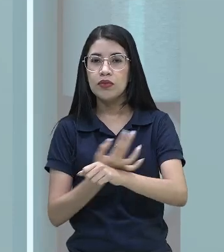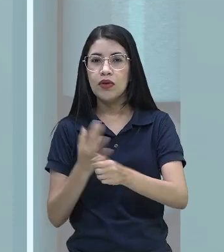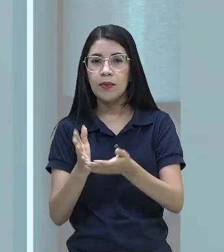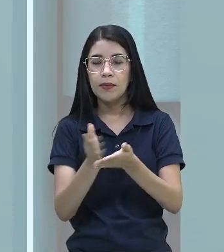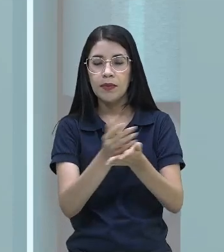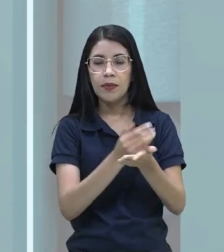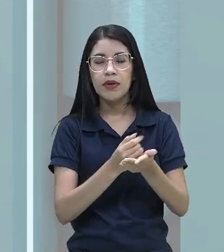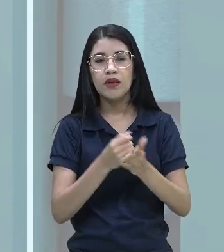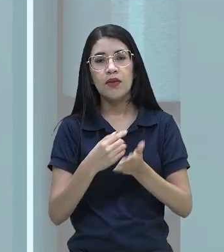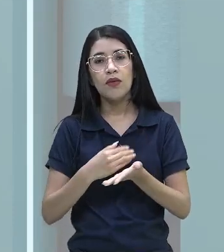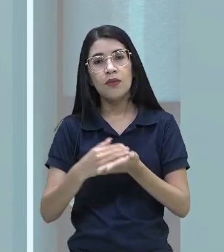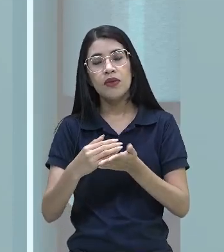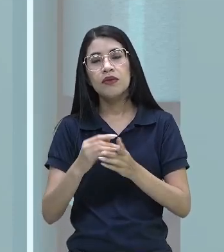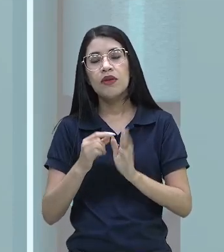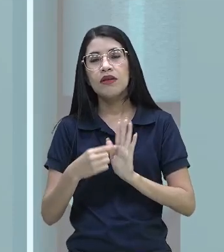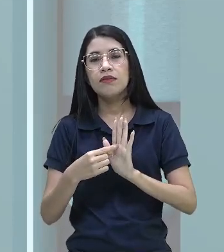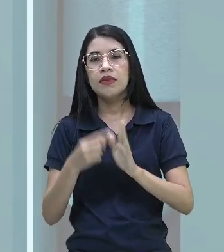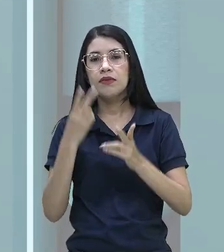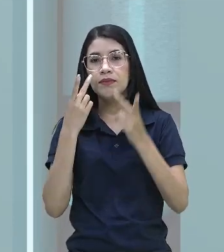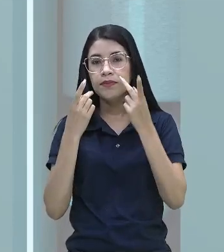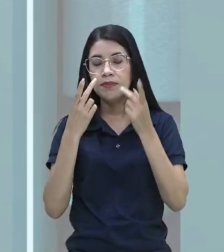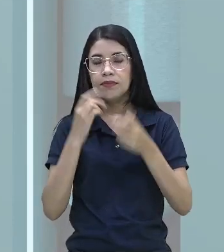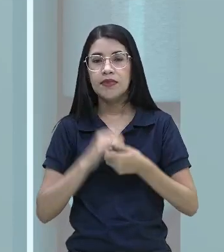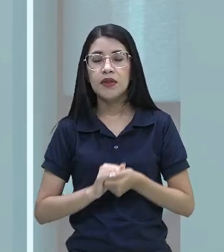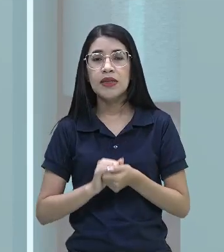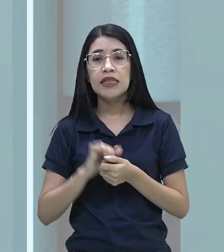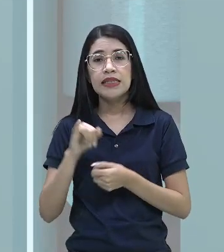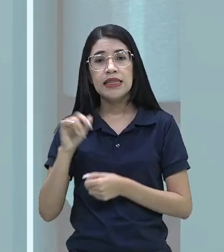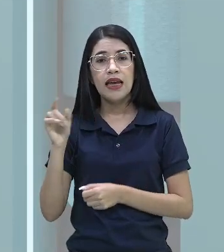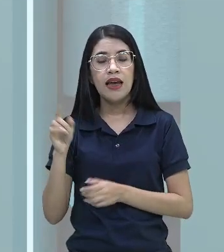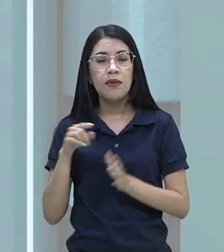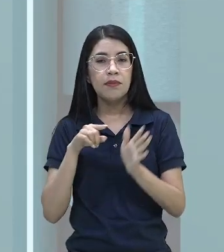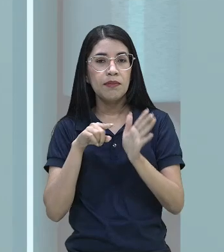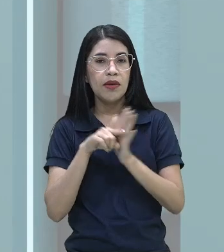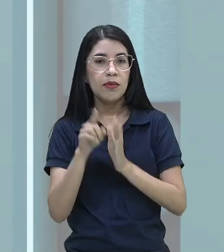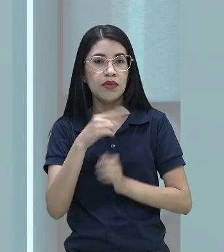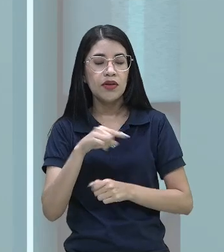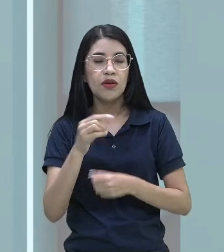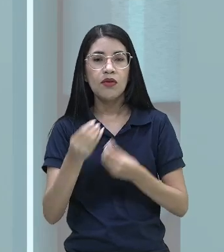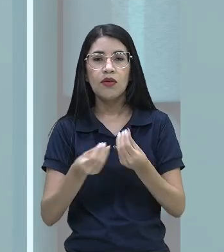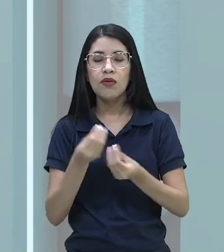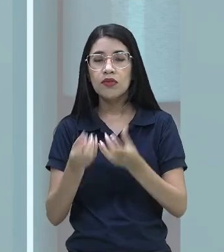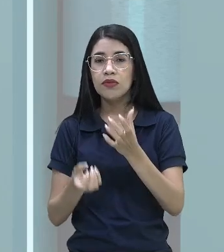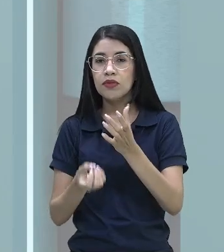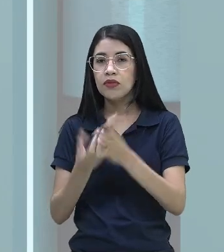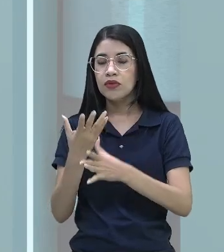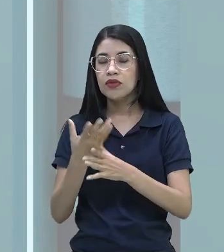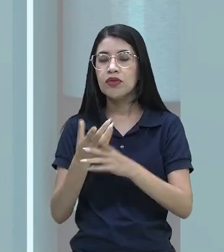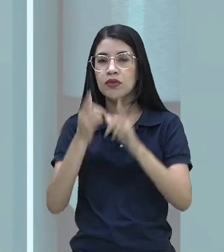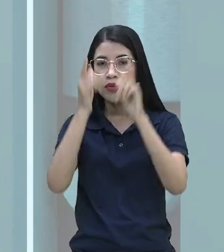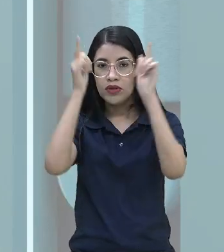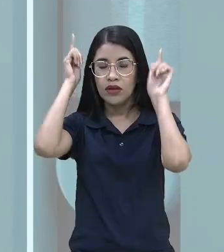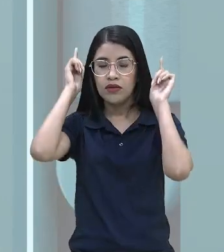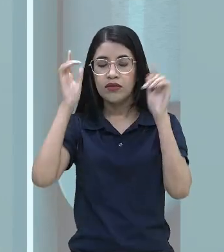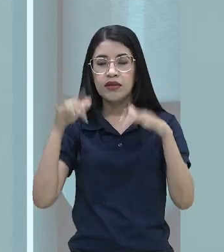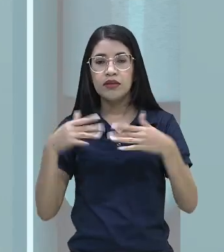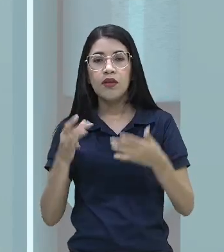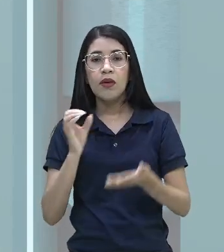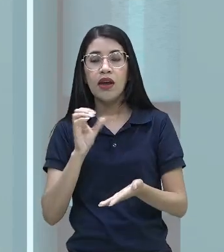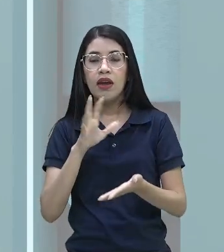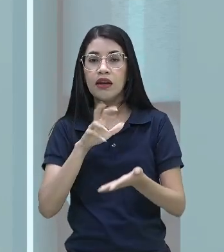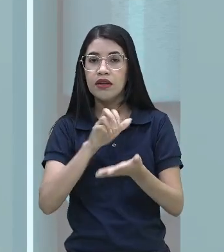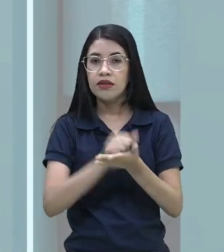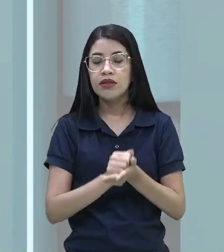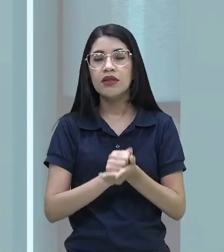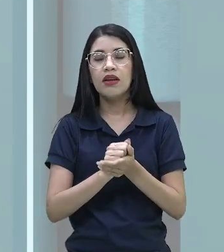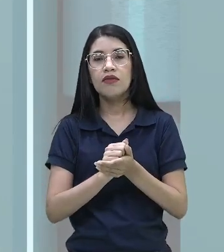do teatro. Então, se alguém perguntar para você aonde surgiu o teatro, oficialmente, né, registrado,